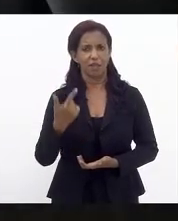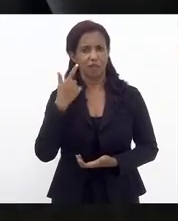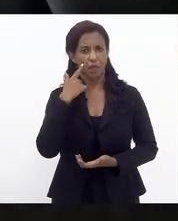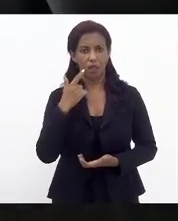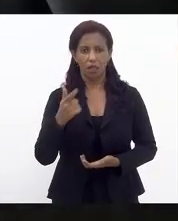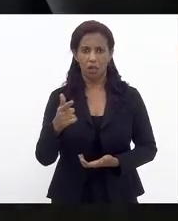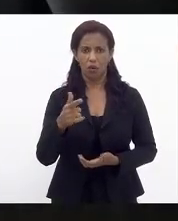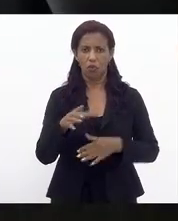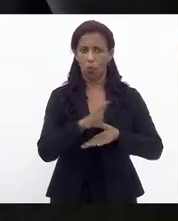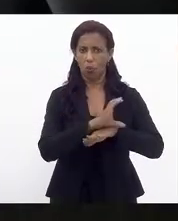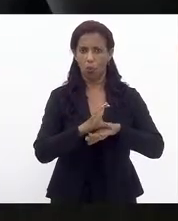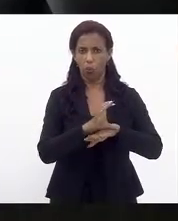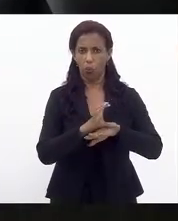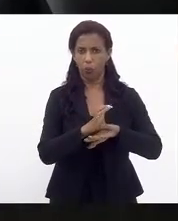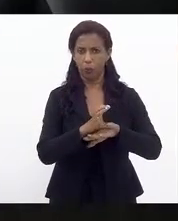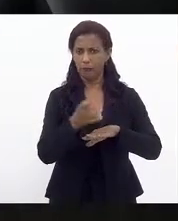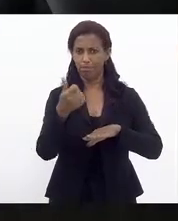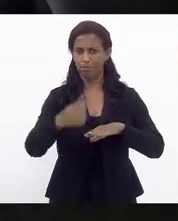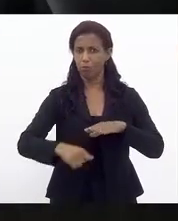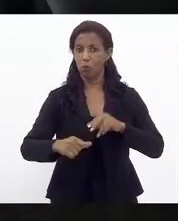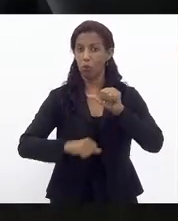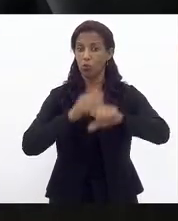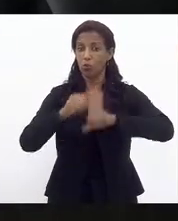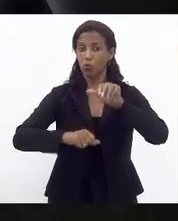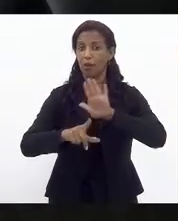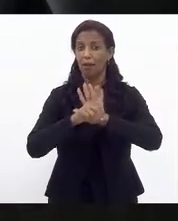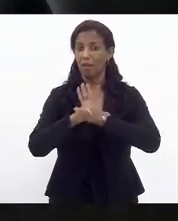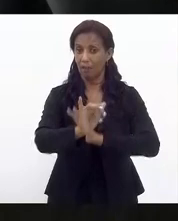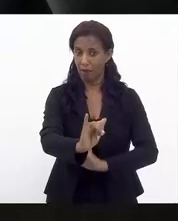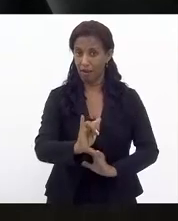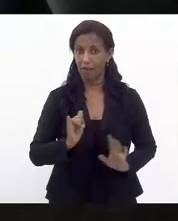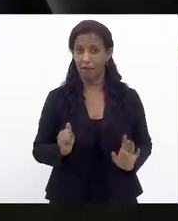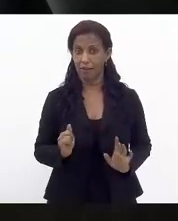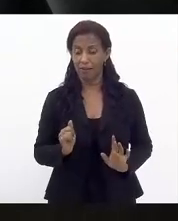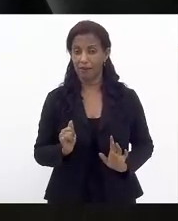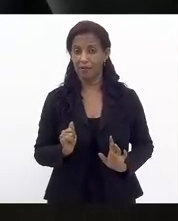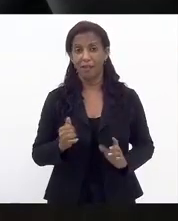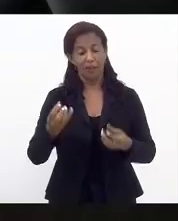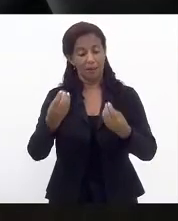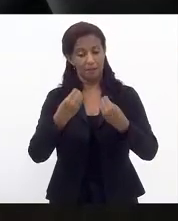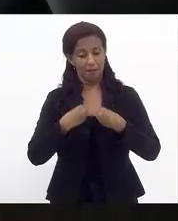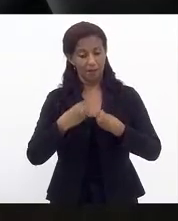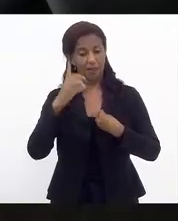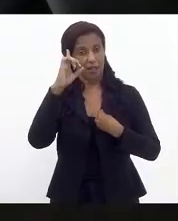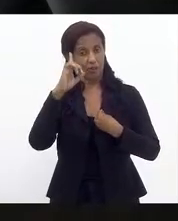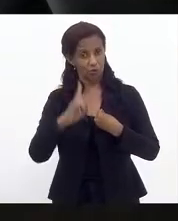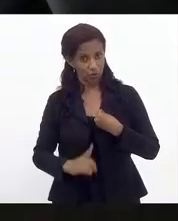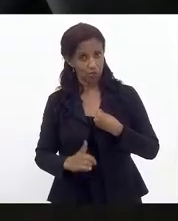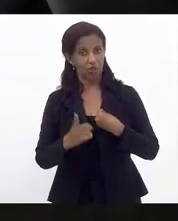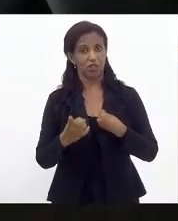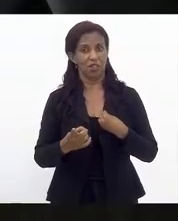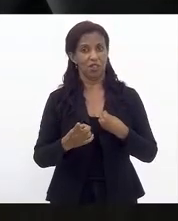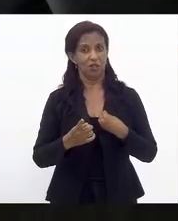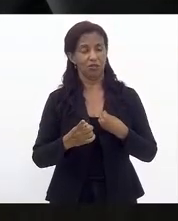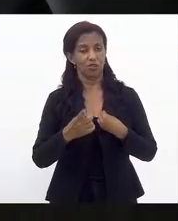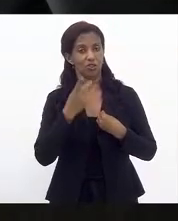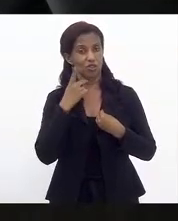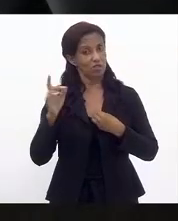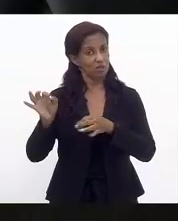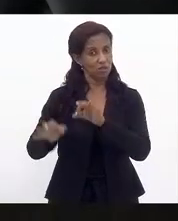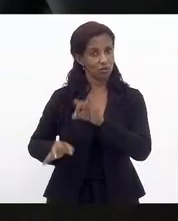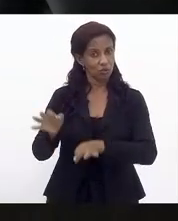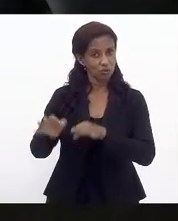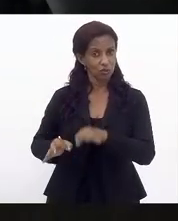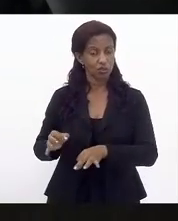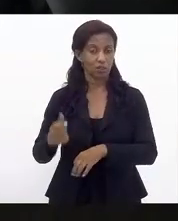Incondicional um dia que o seu virar lei me ha dado o direito de consulta quando contestar na justiça